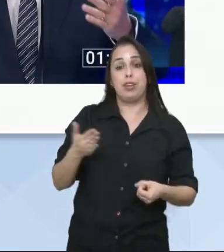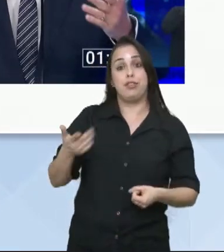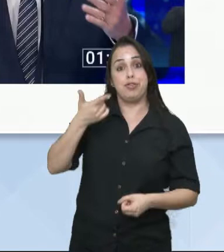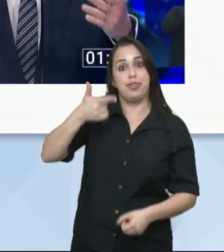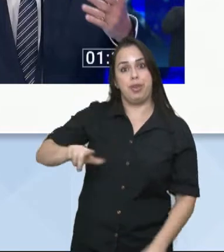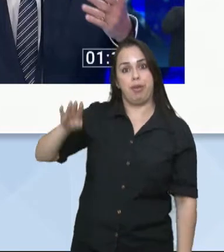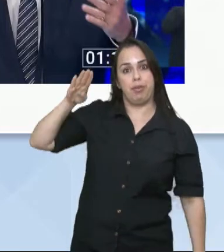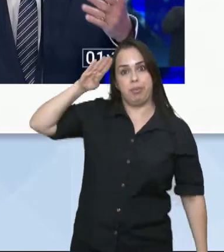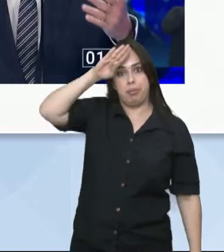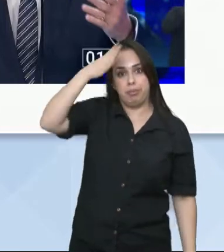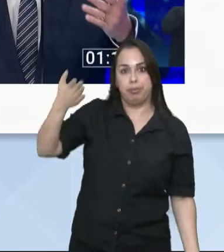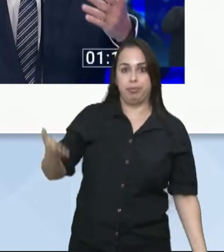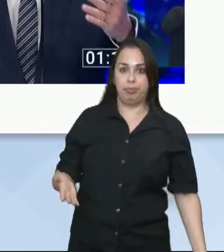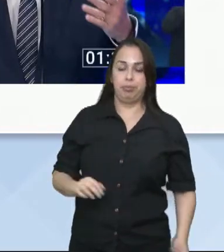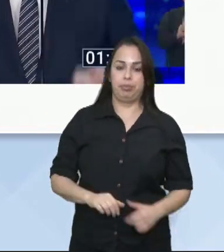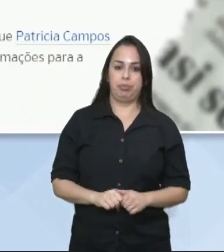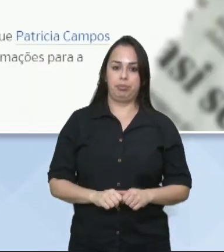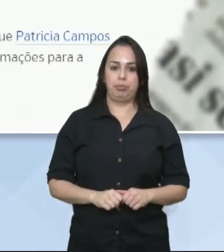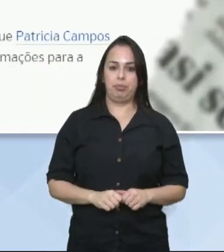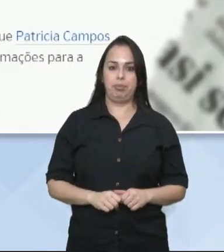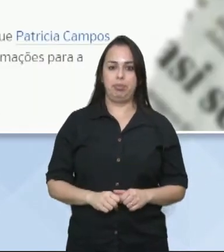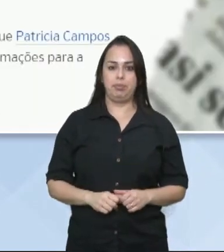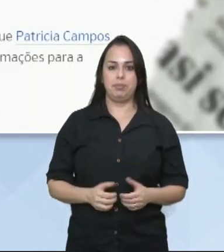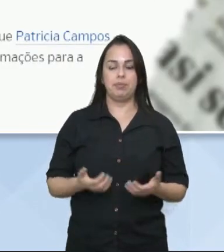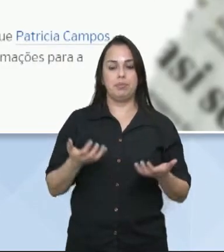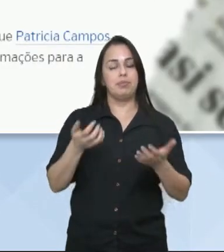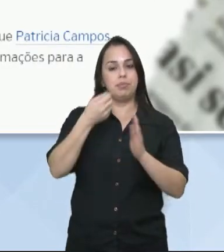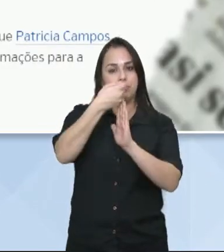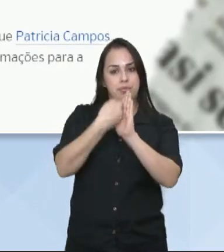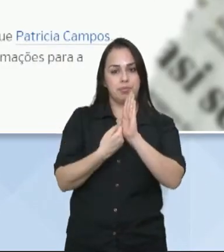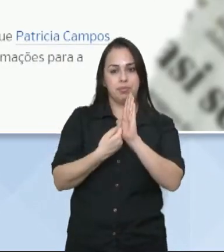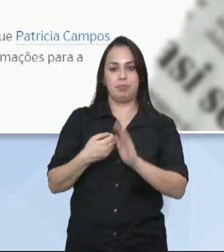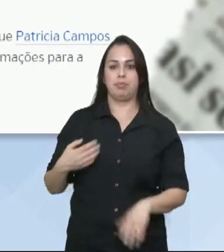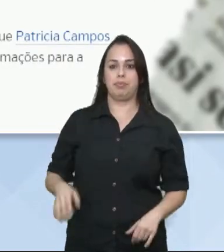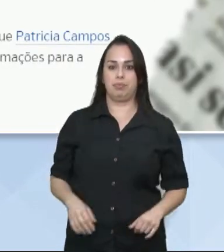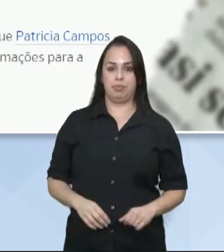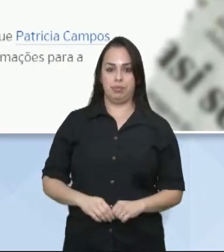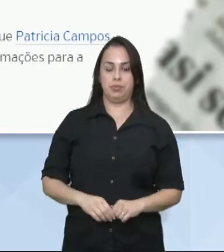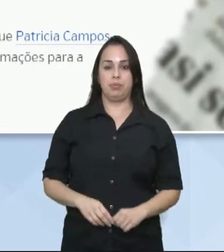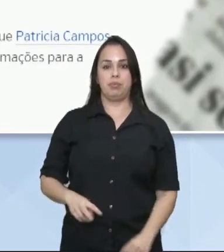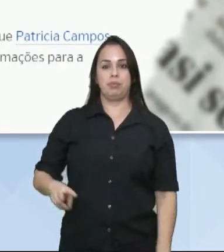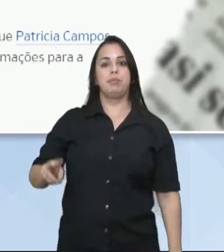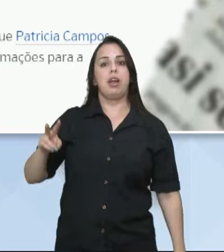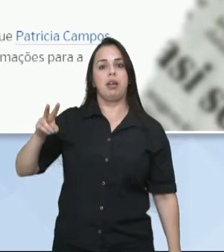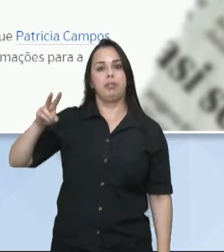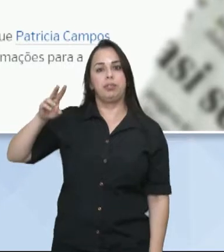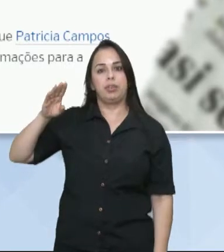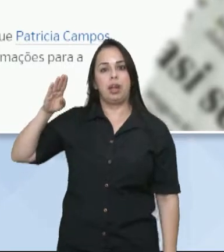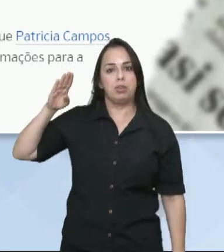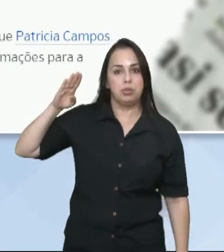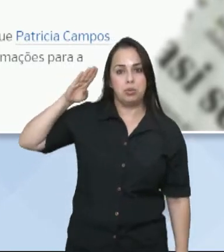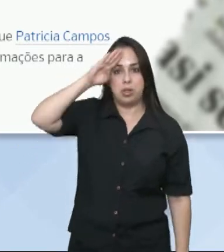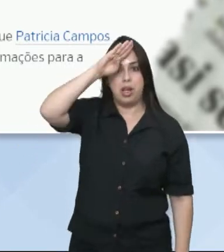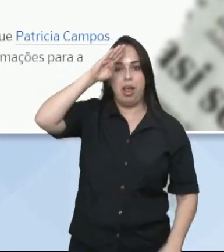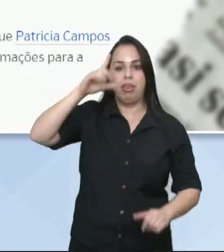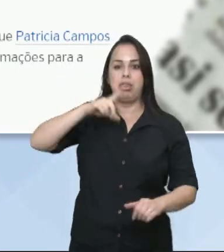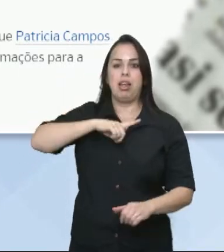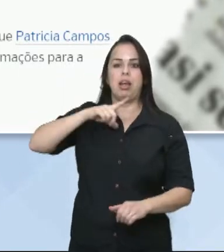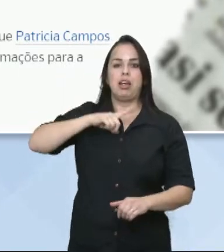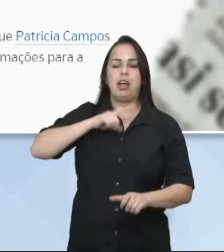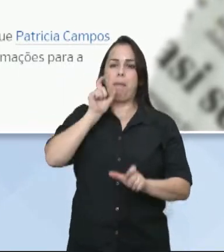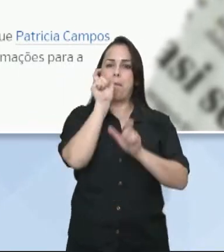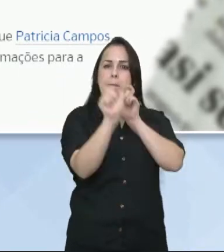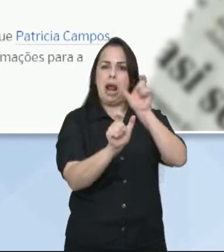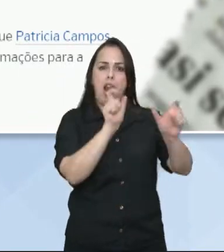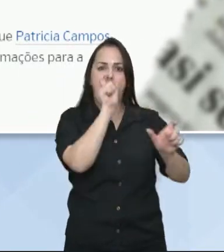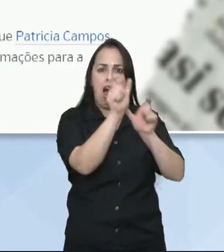da República. Quero ler aqui um texto. Bolsonaro tem um histórico de atitudes agressivas